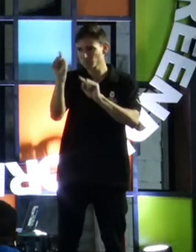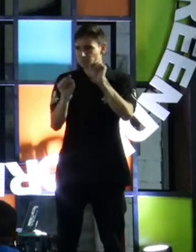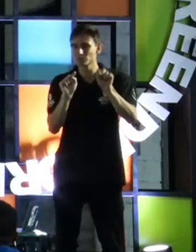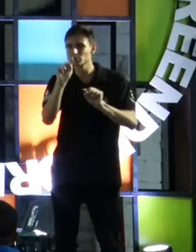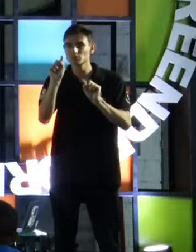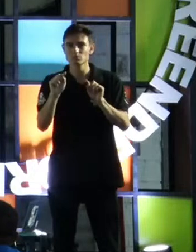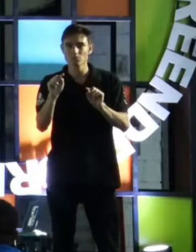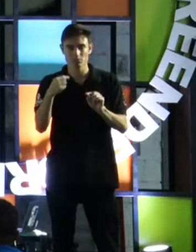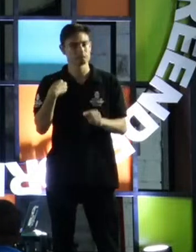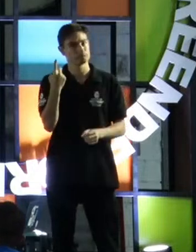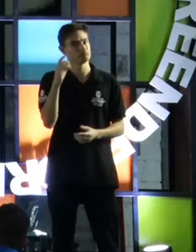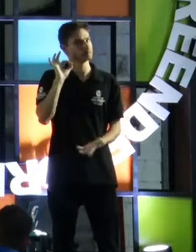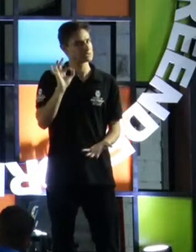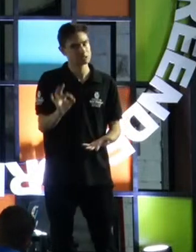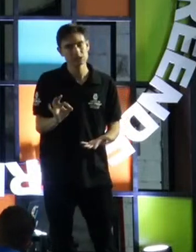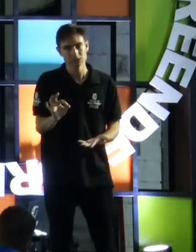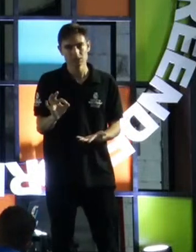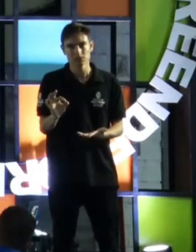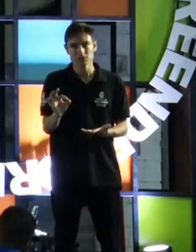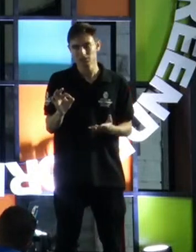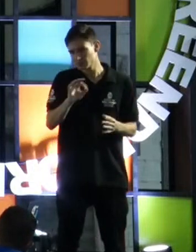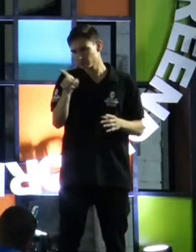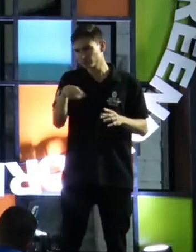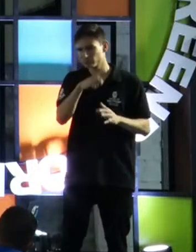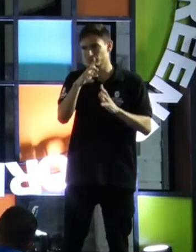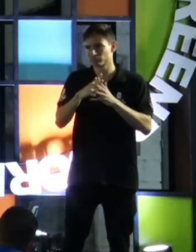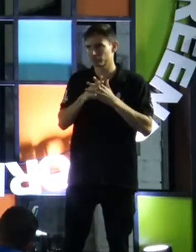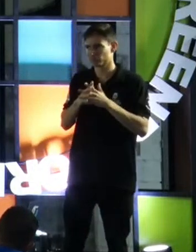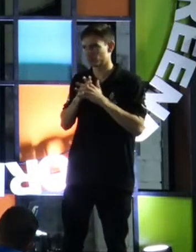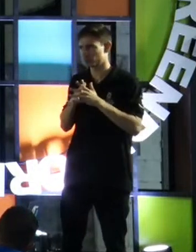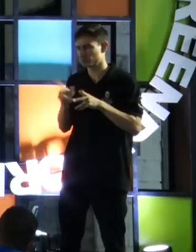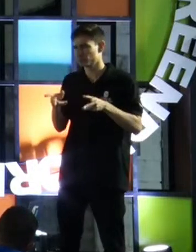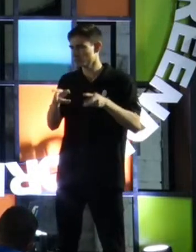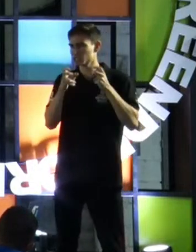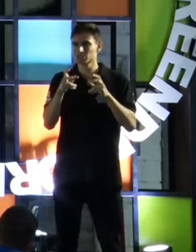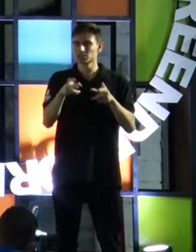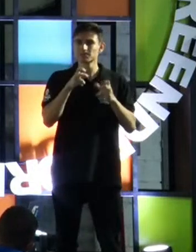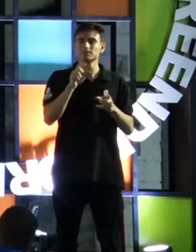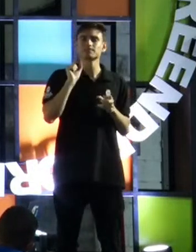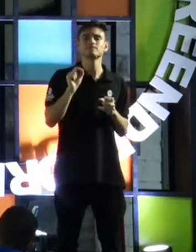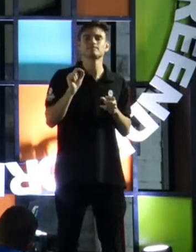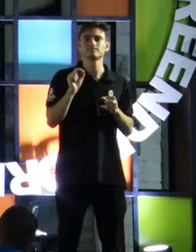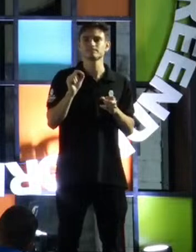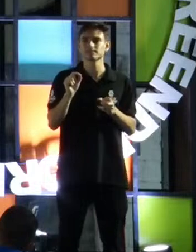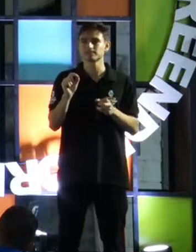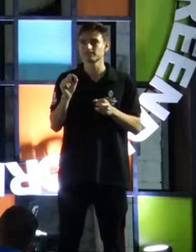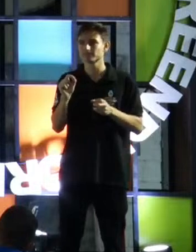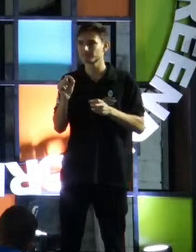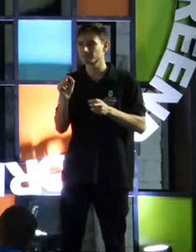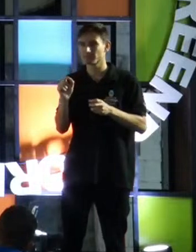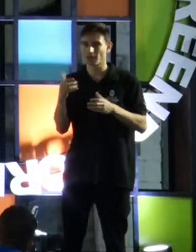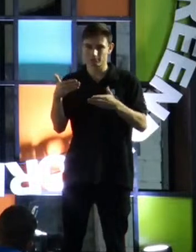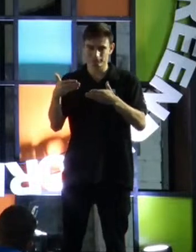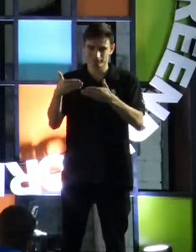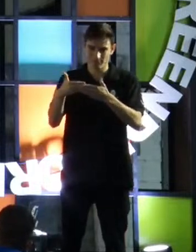uma certeza, no meio de toda essa confusão que a gente está vivendo, que é que o fim está